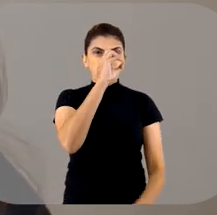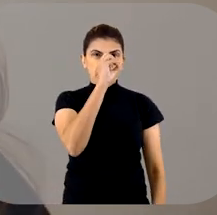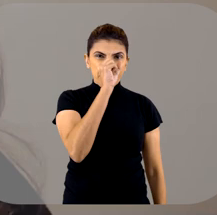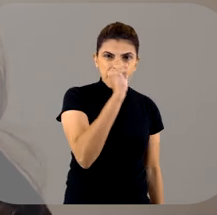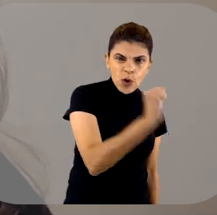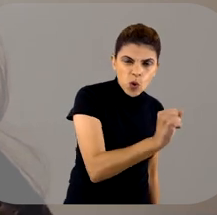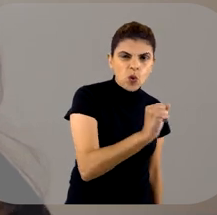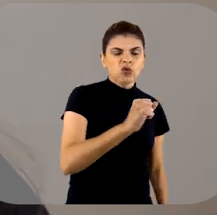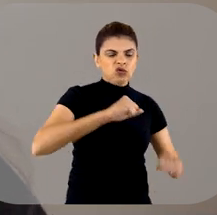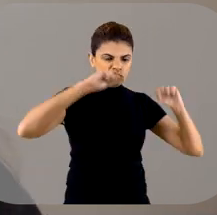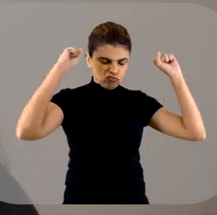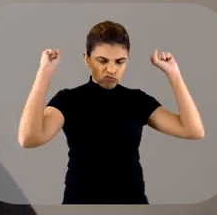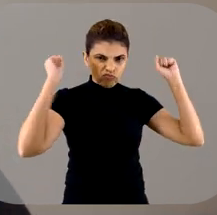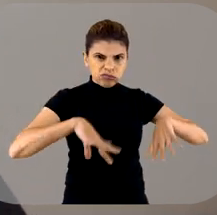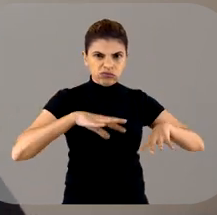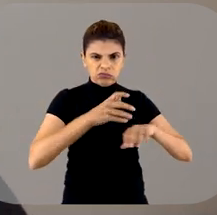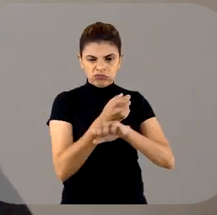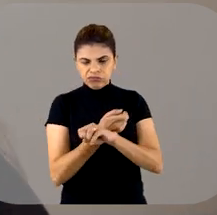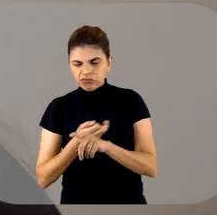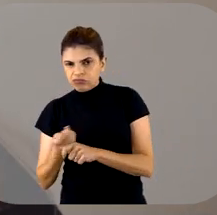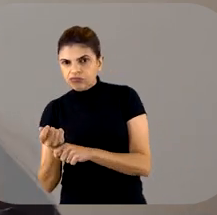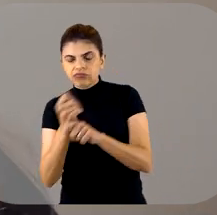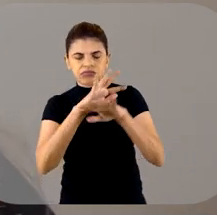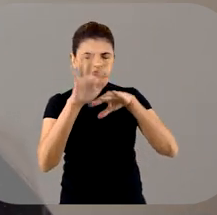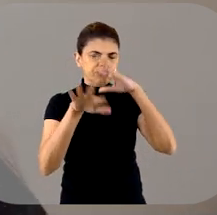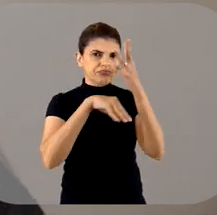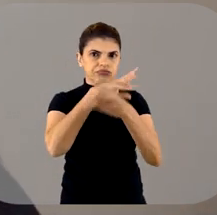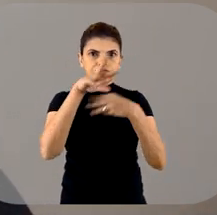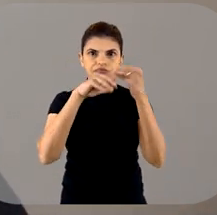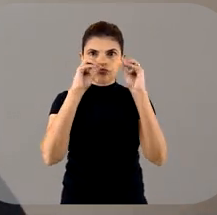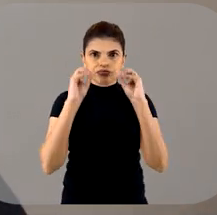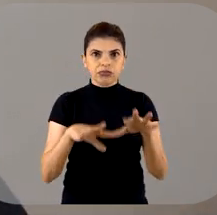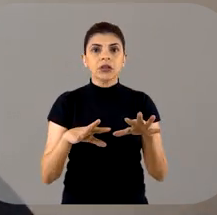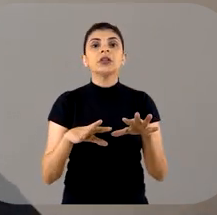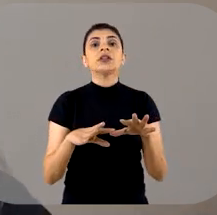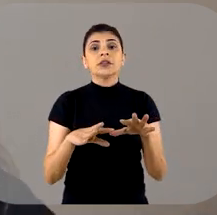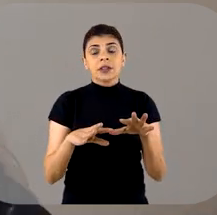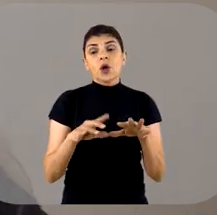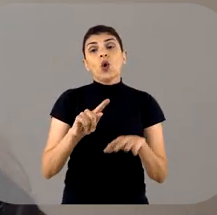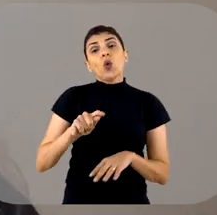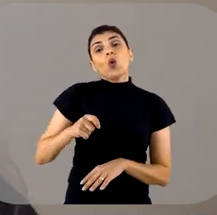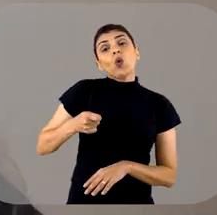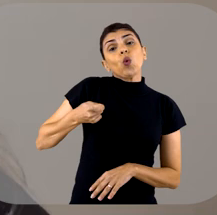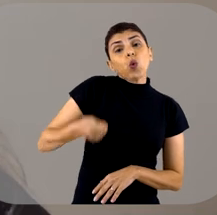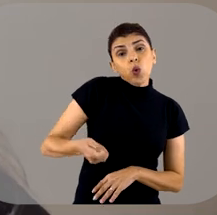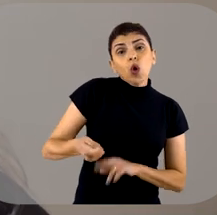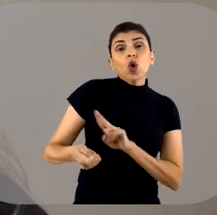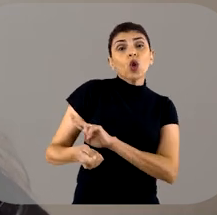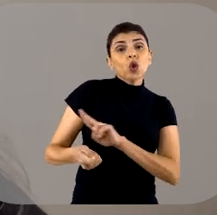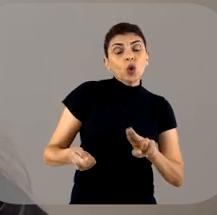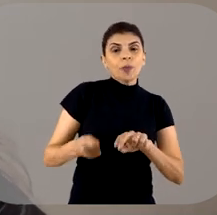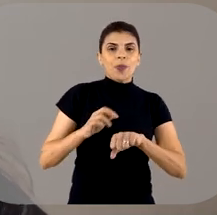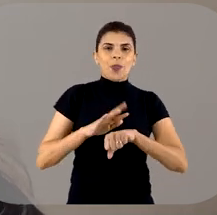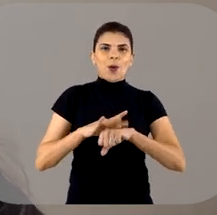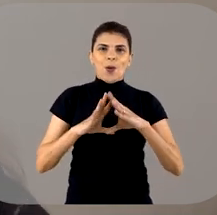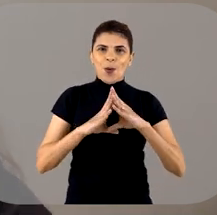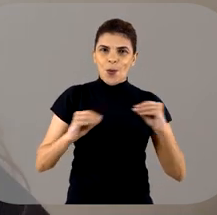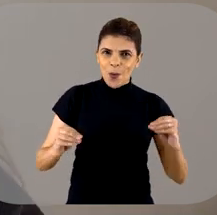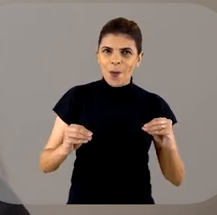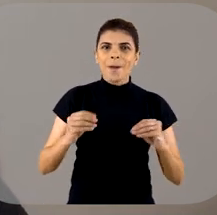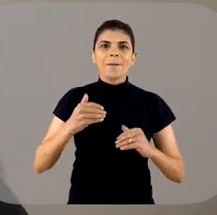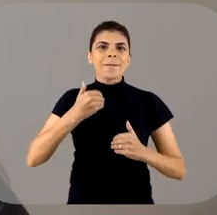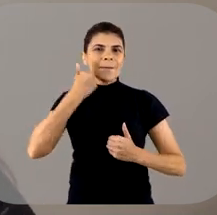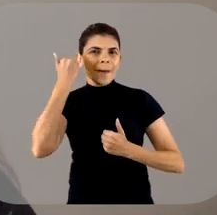pessoas, frequentemente através de bruxaria ou da feitiçaria. Eles eram aqui denominados